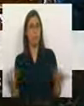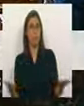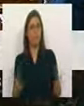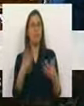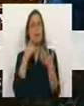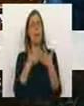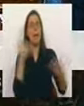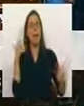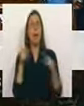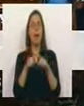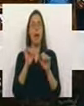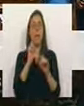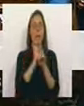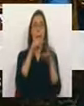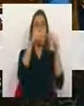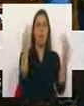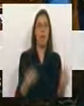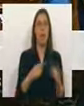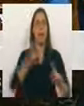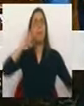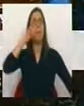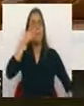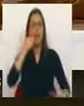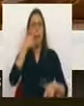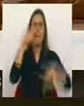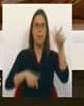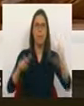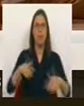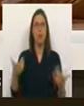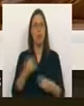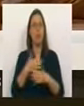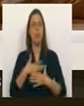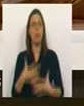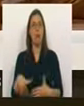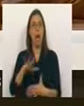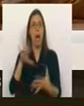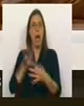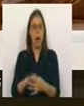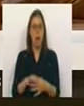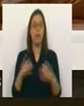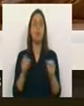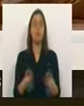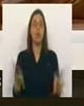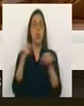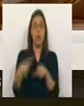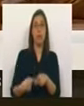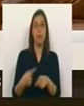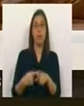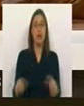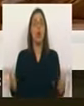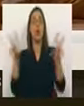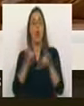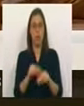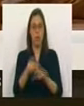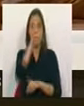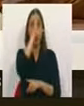O impacto destas plataformas afetou consumidores, profissionais do setor e novos interessados, e